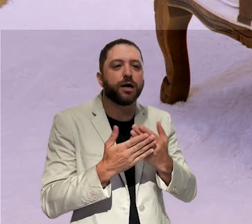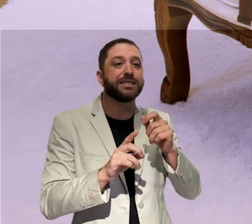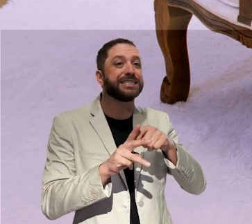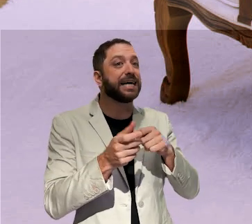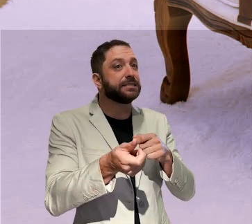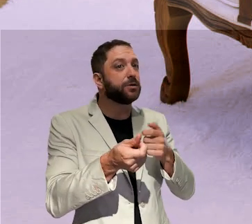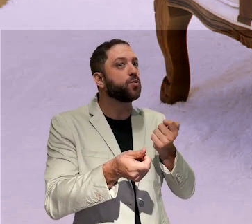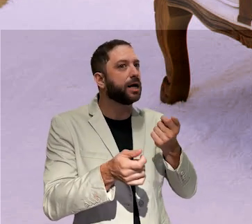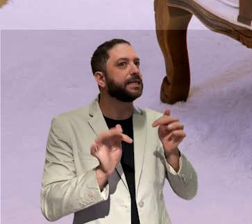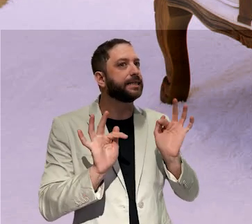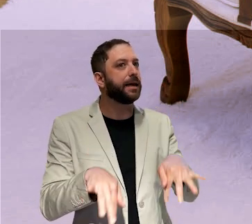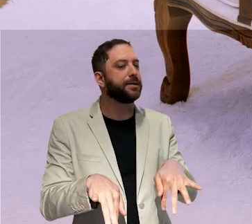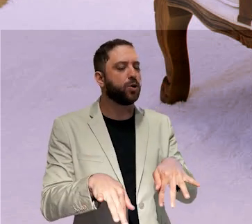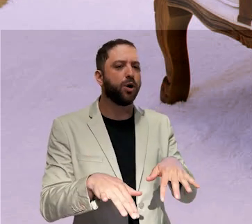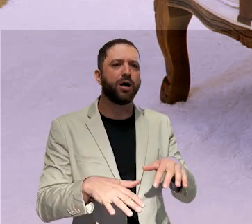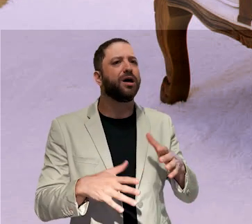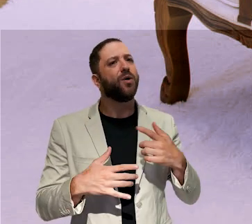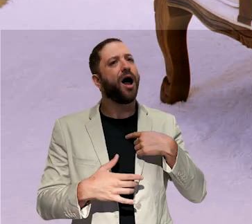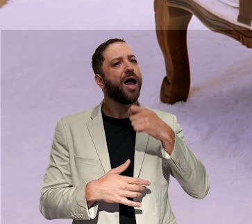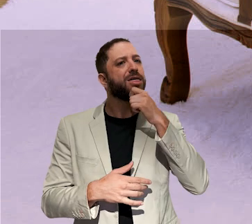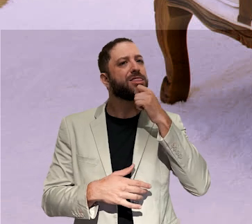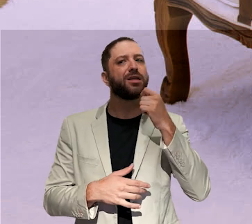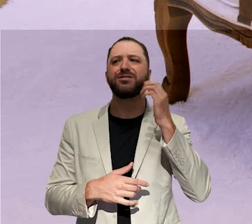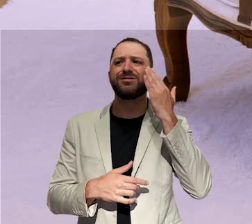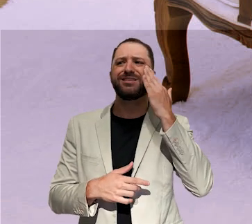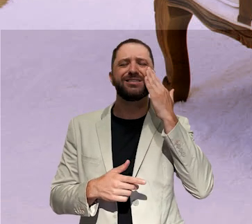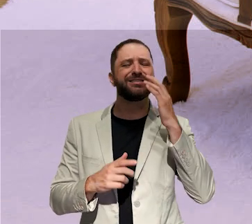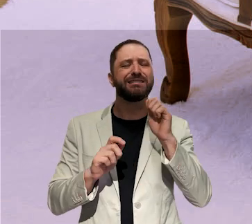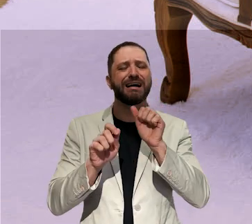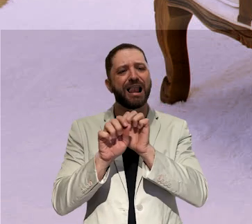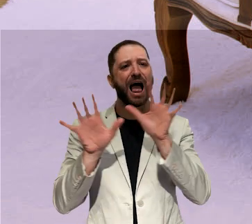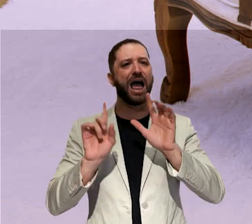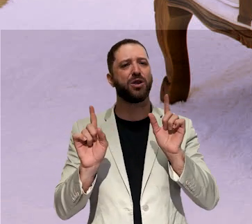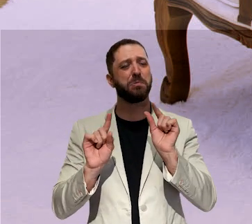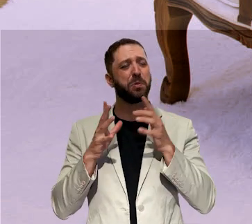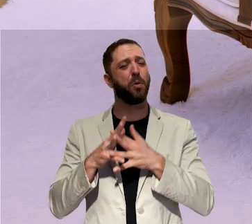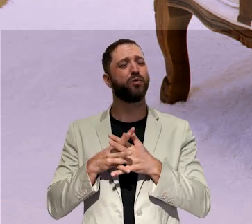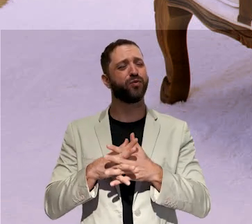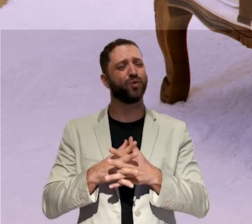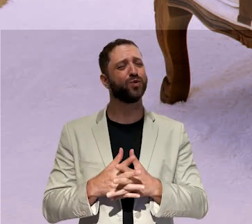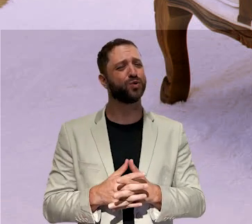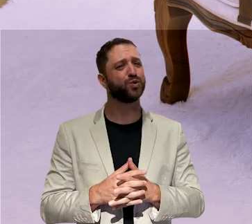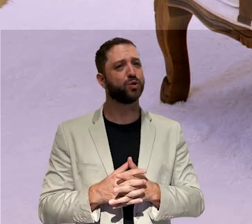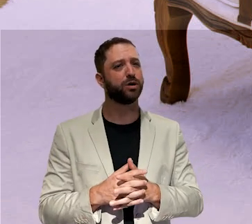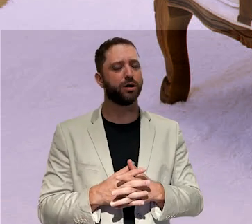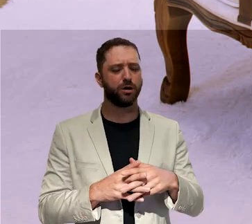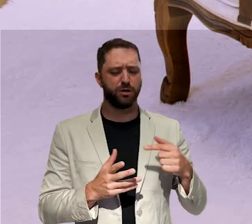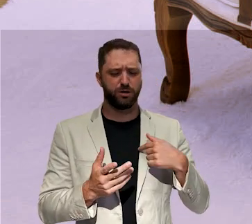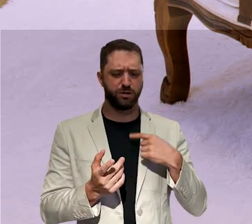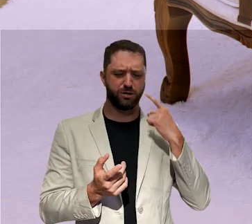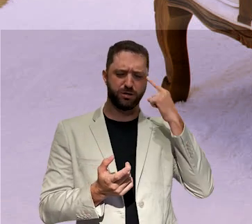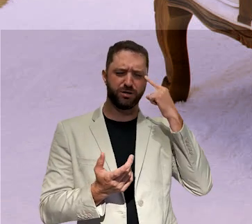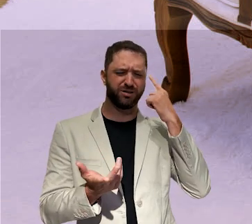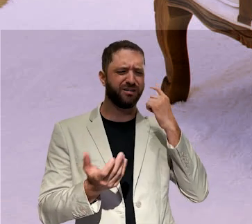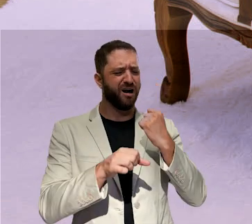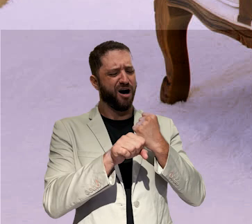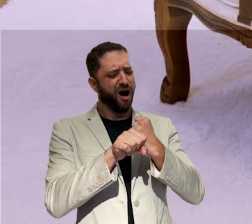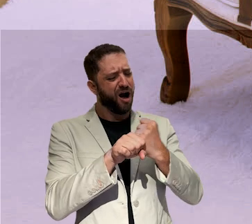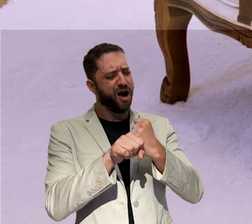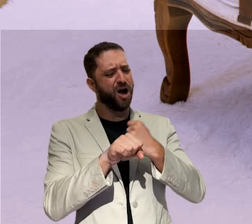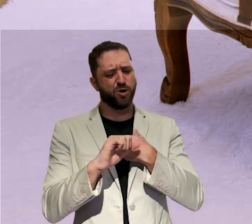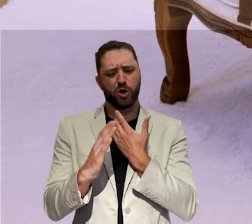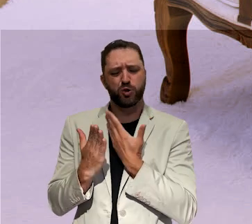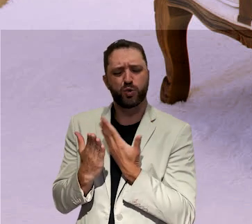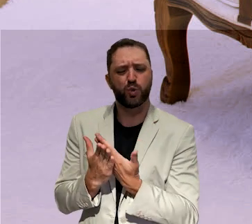a especialização, eu tinha mais perguntas que respostas. E eu ficava, poxa, mas ao longo desses anos,